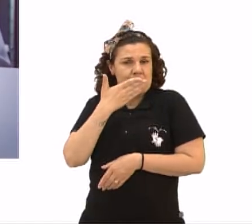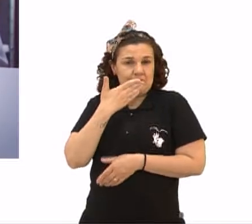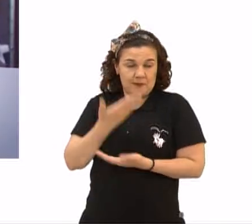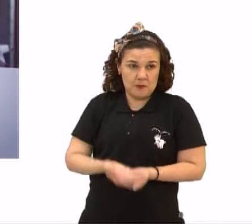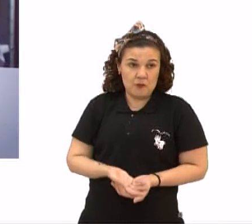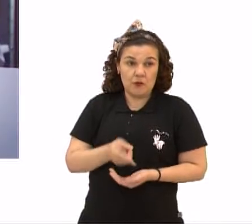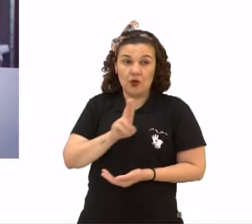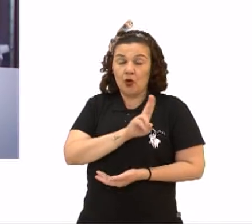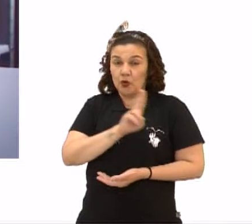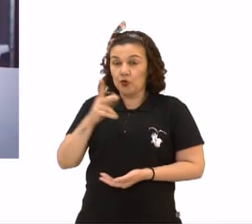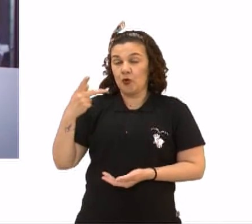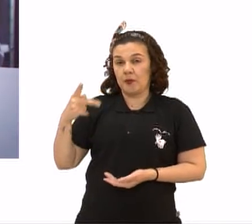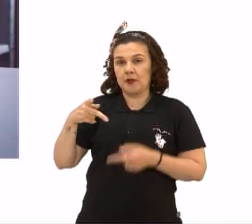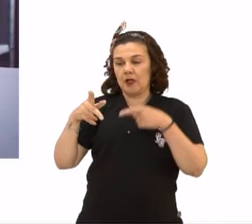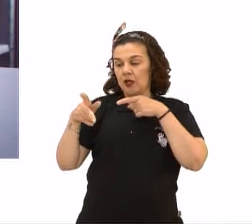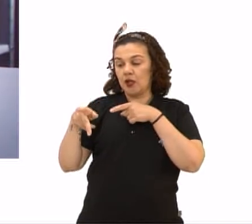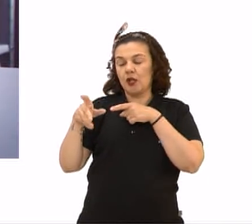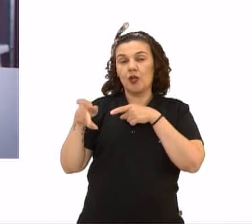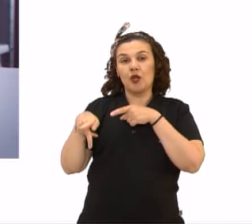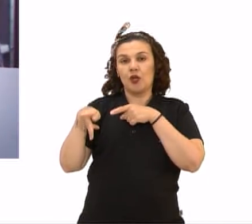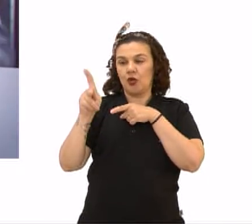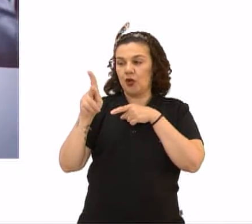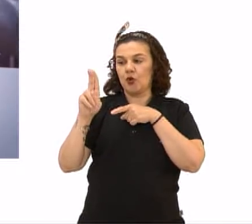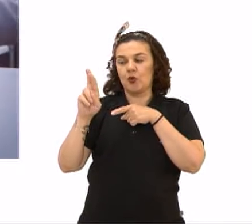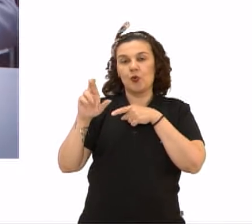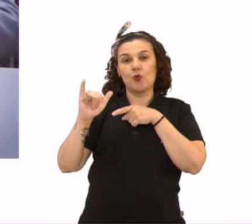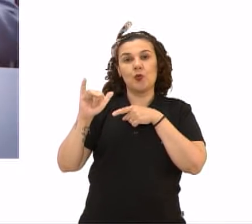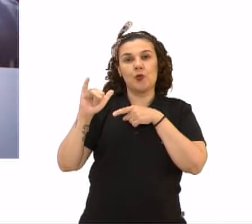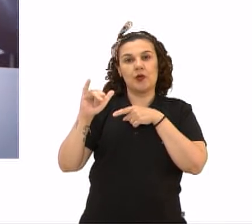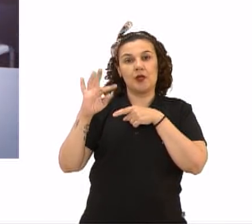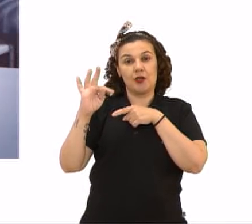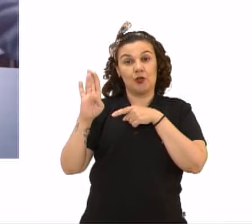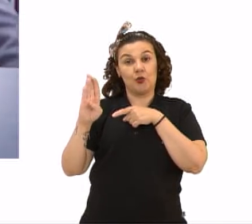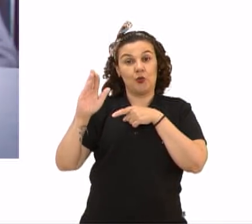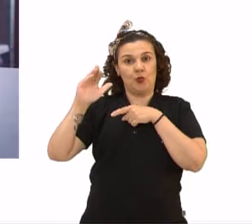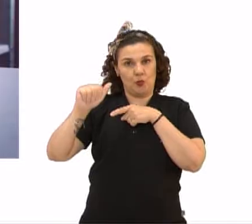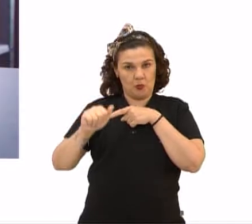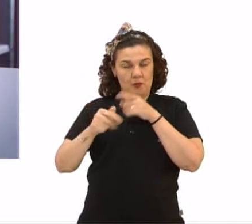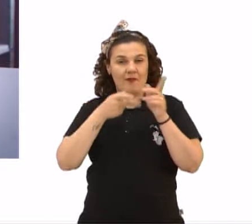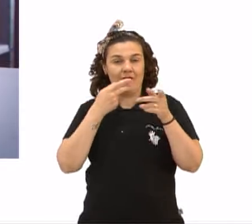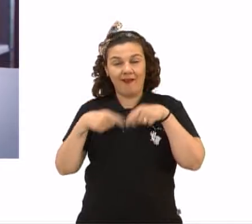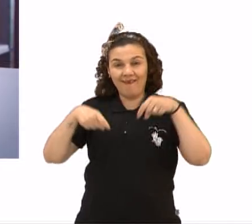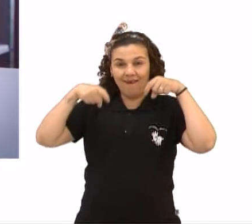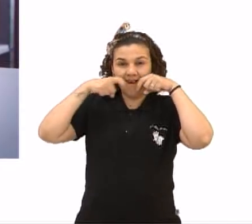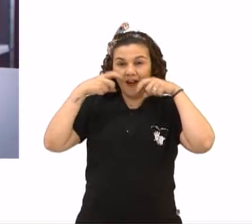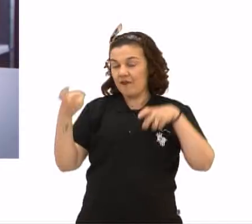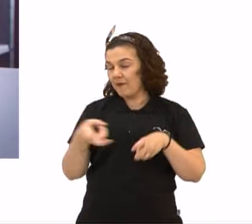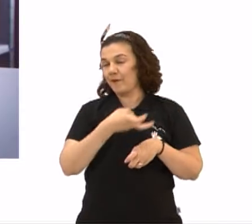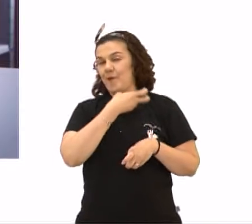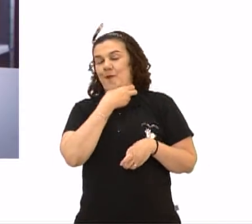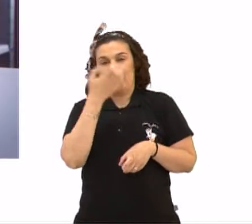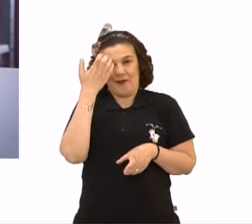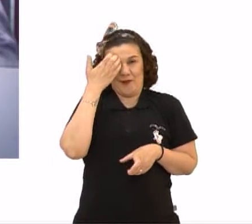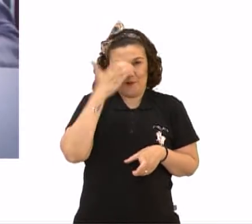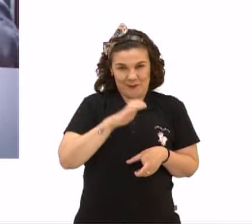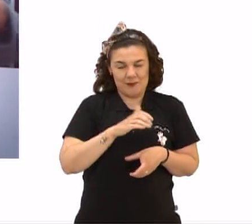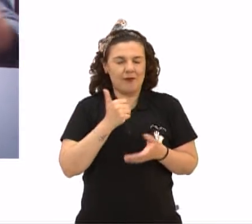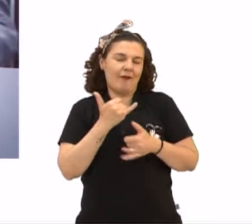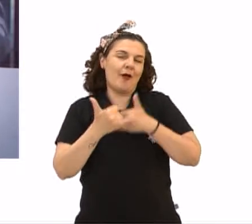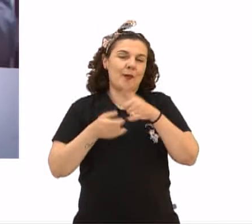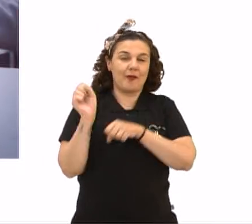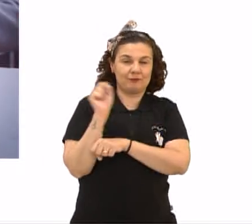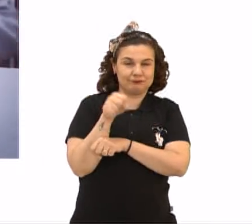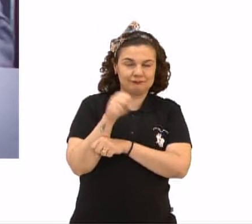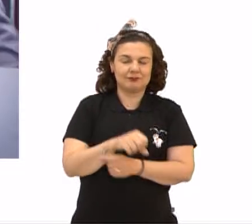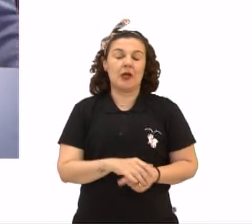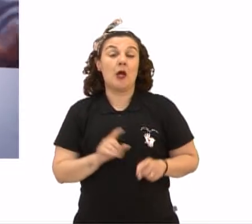o nome dele é o indígena Curituba, que é um vampiro, porque a gente brincou com a história do vampiro de Curitiba e tal. Tem toda né? Que daí esse